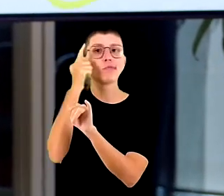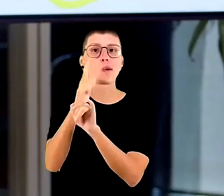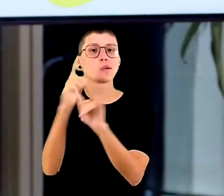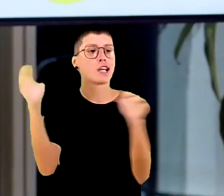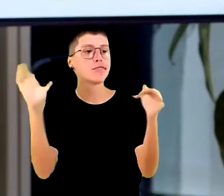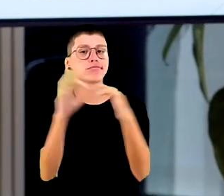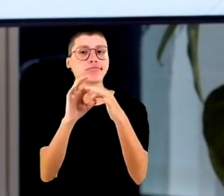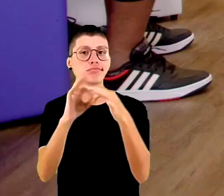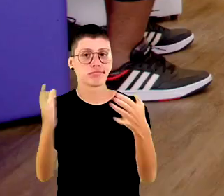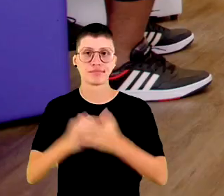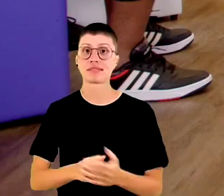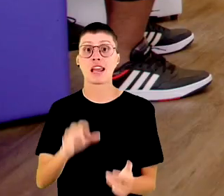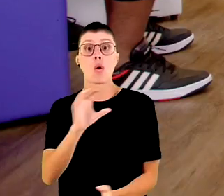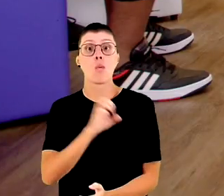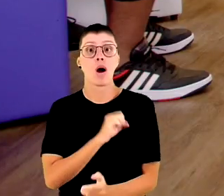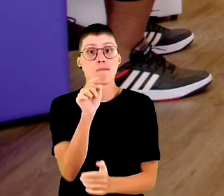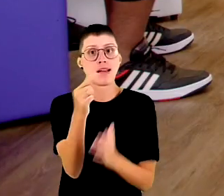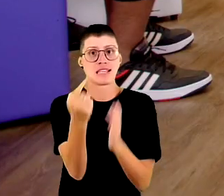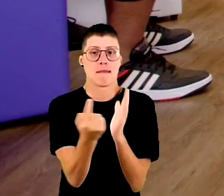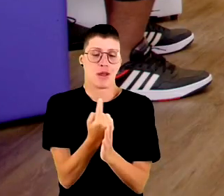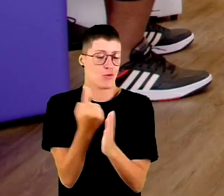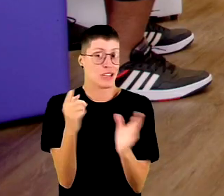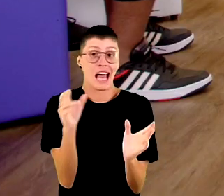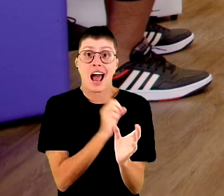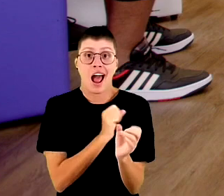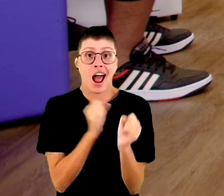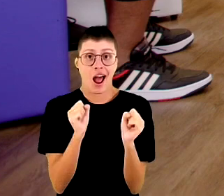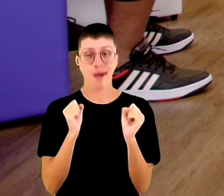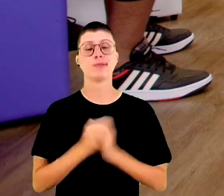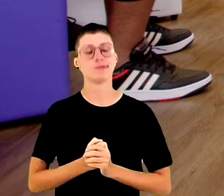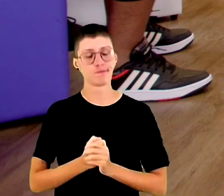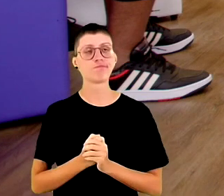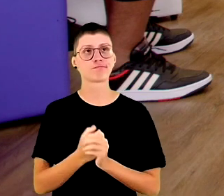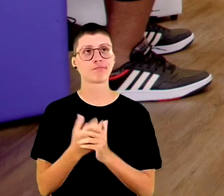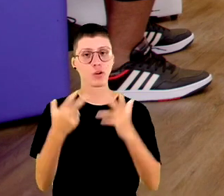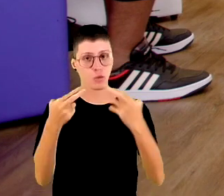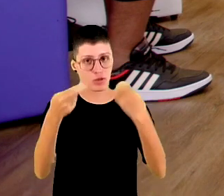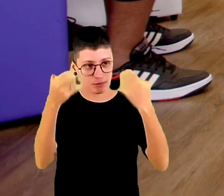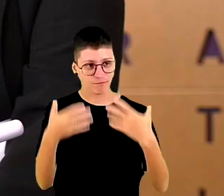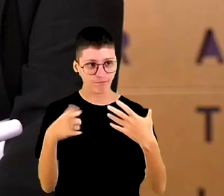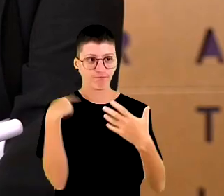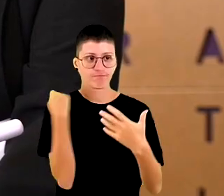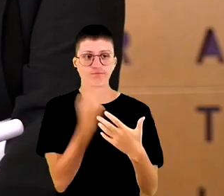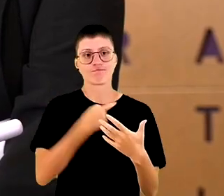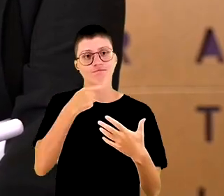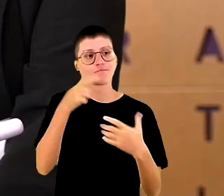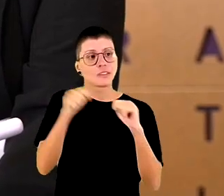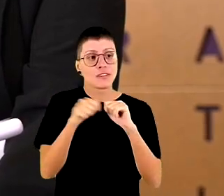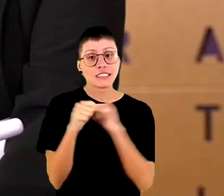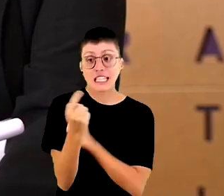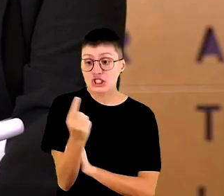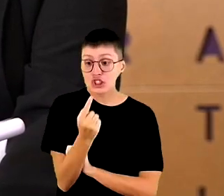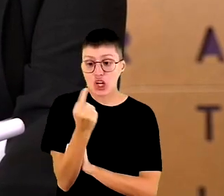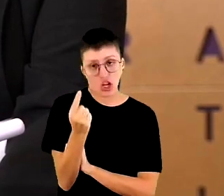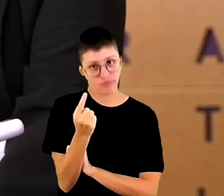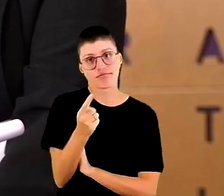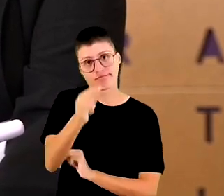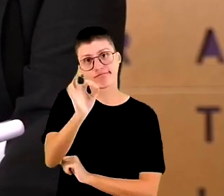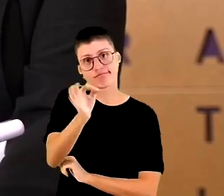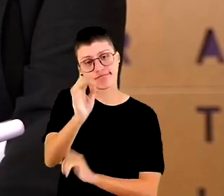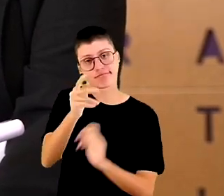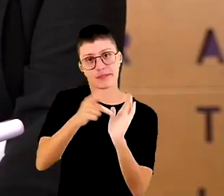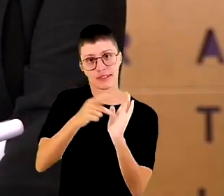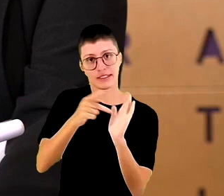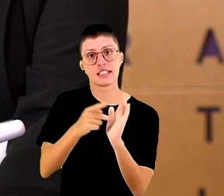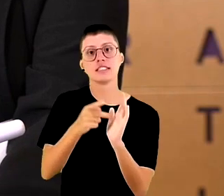essa pergunta. Bom, como eu disse que a gente não consegue fazer nada, né, sozinhos, é verdade. Quando a gente fala,